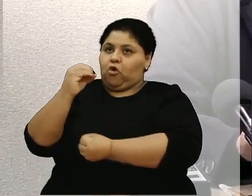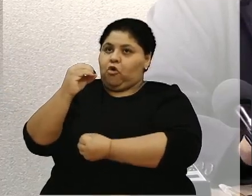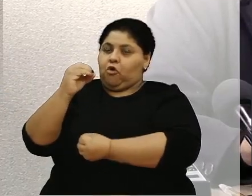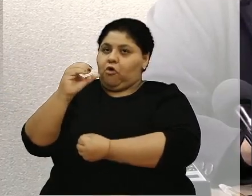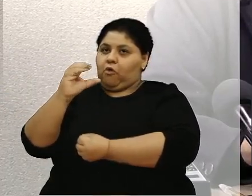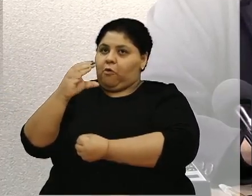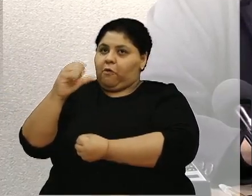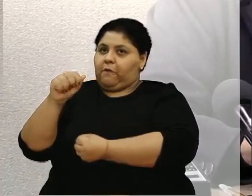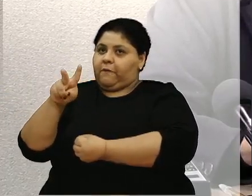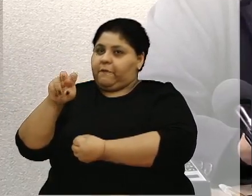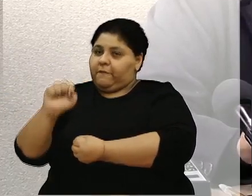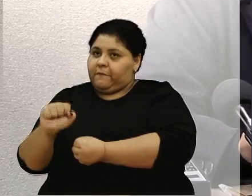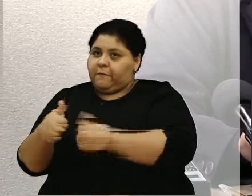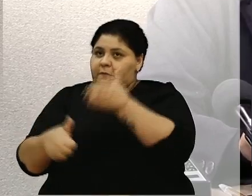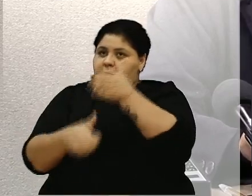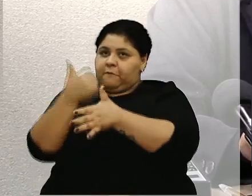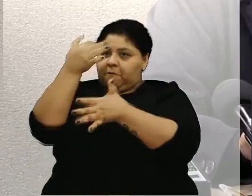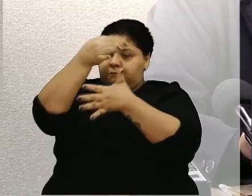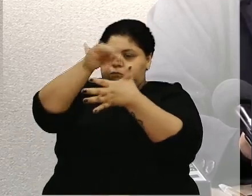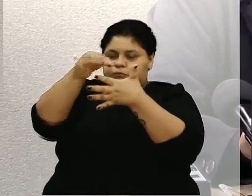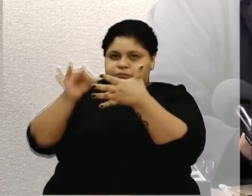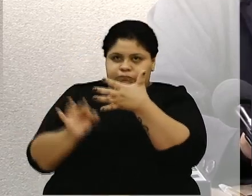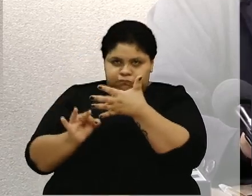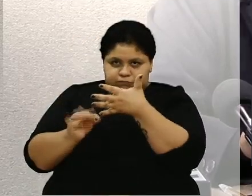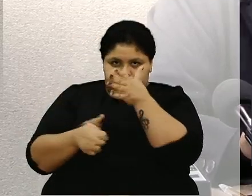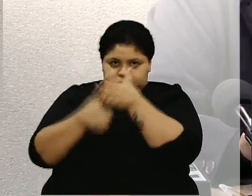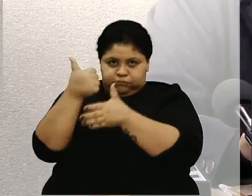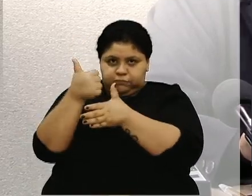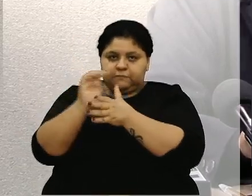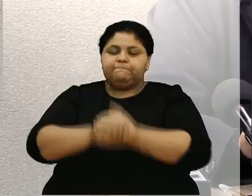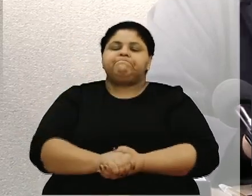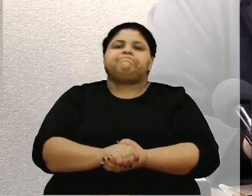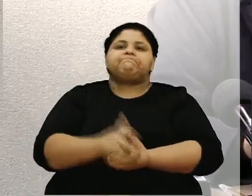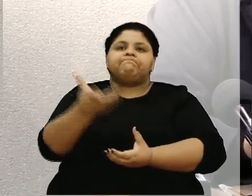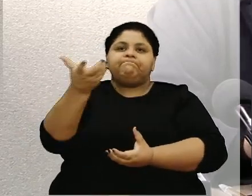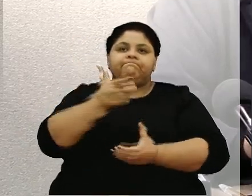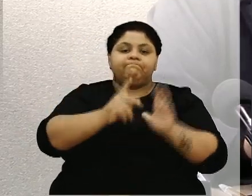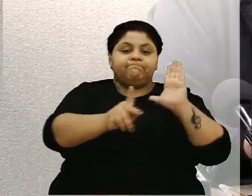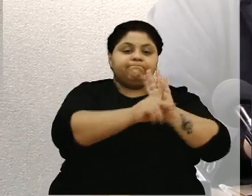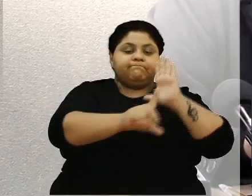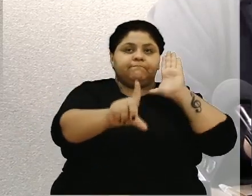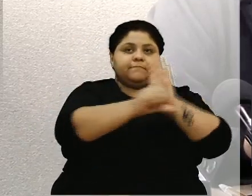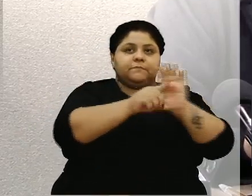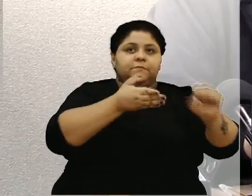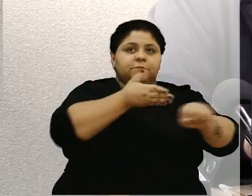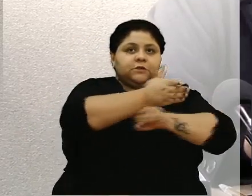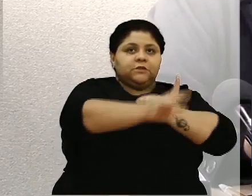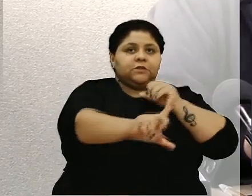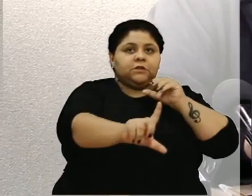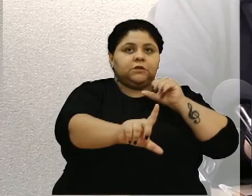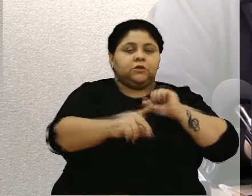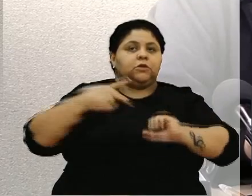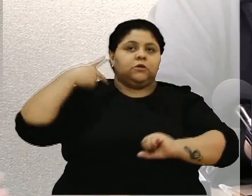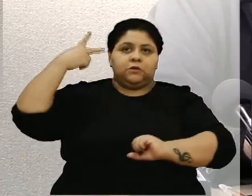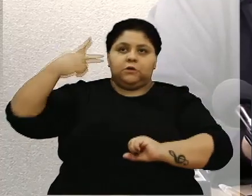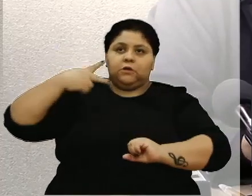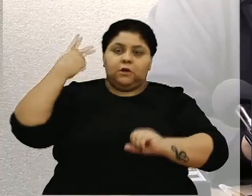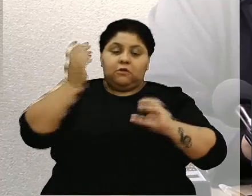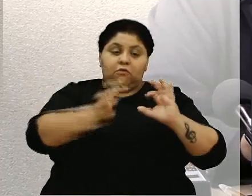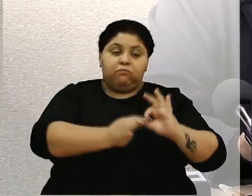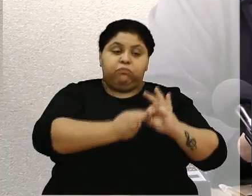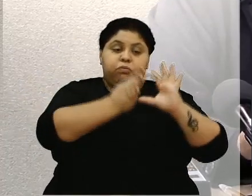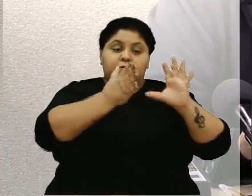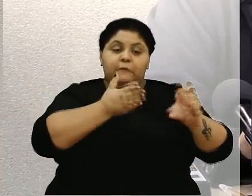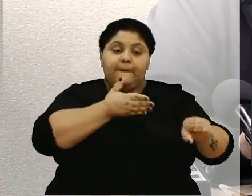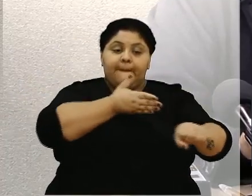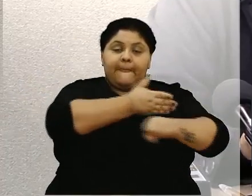para viabilizar diretriz viária. Busca o presente projeto de lei autorização legislativa para desafetar e